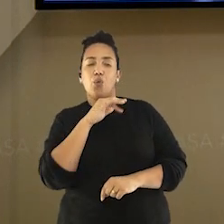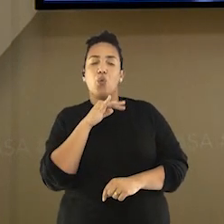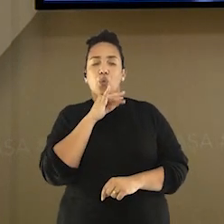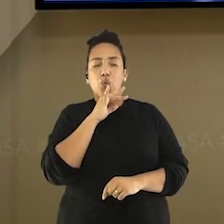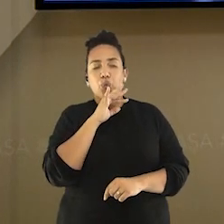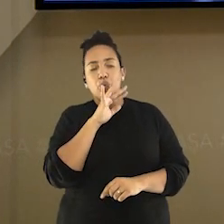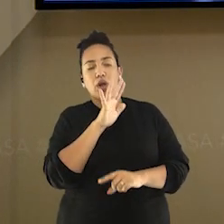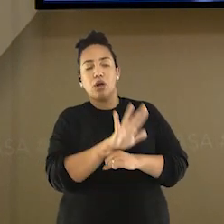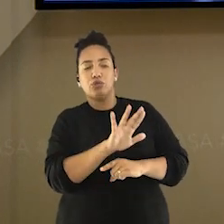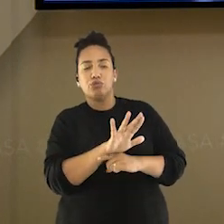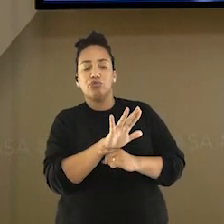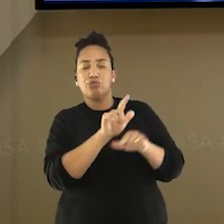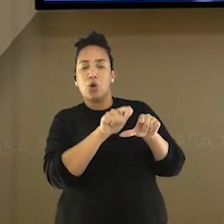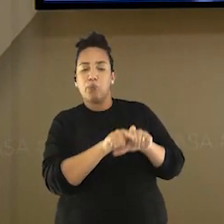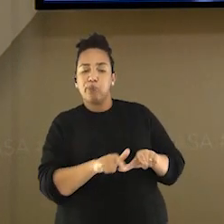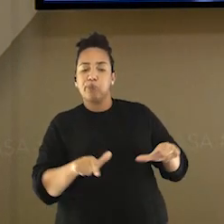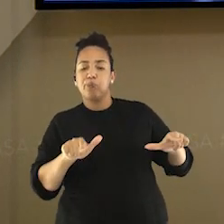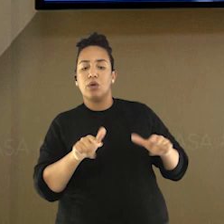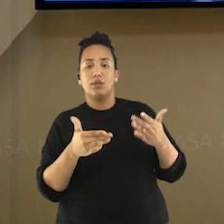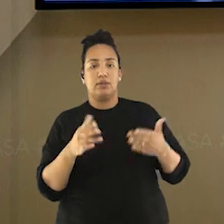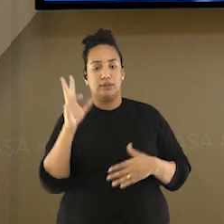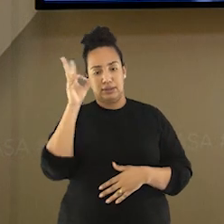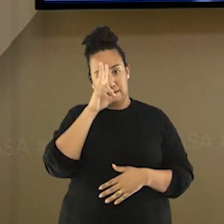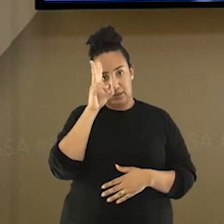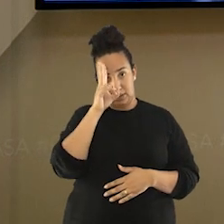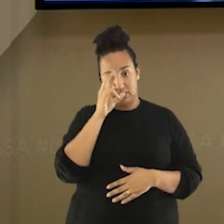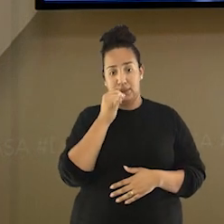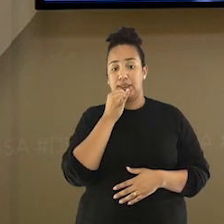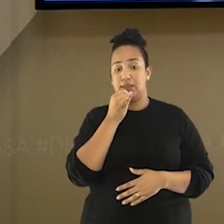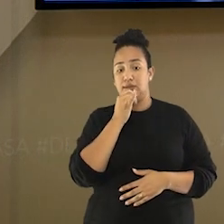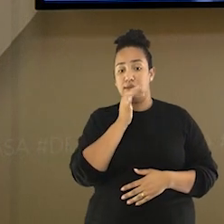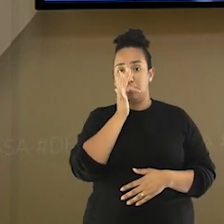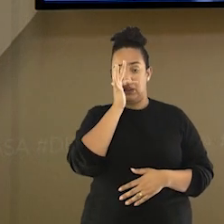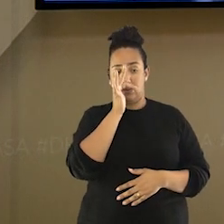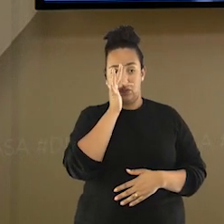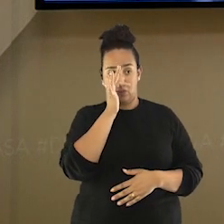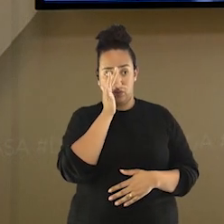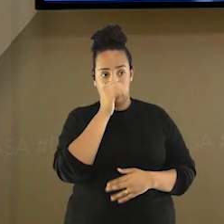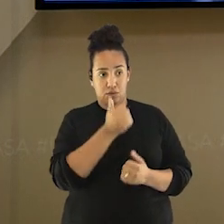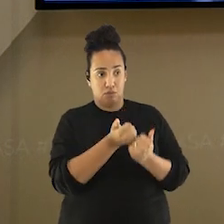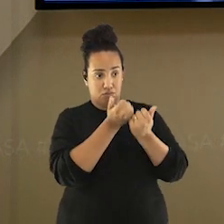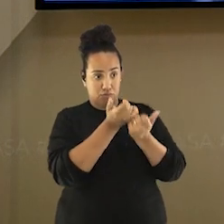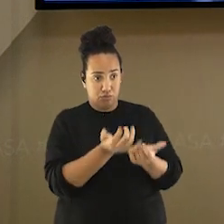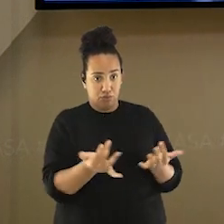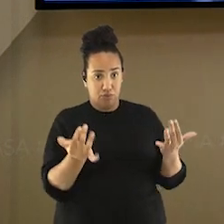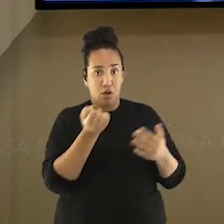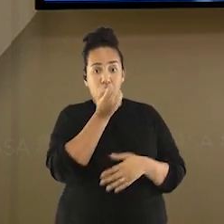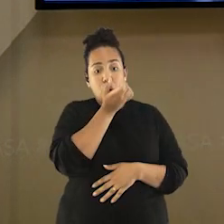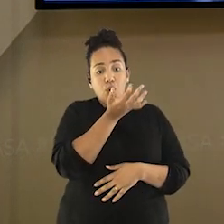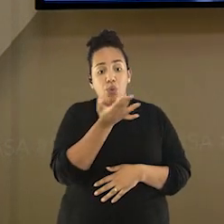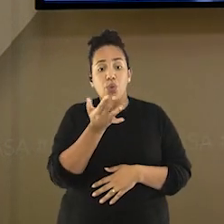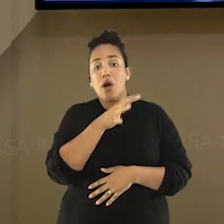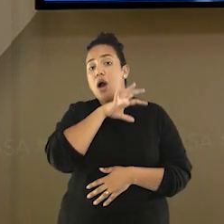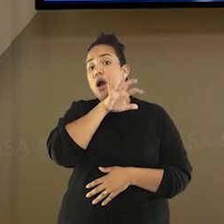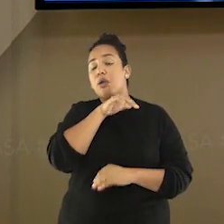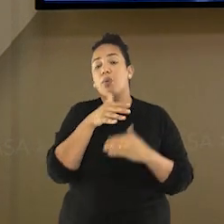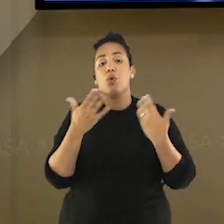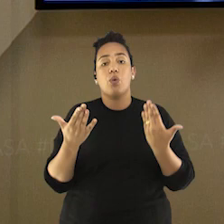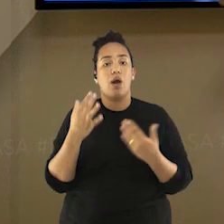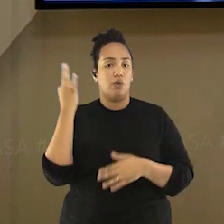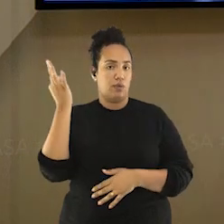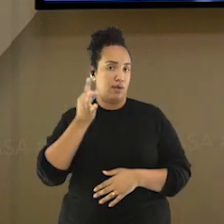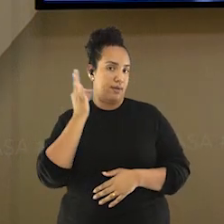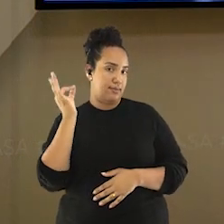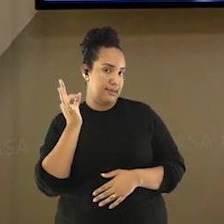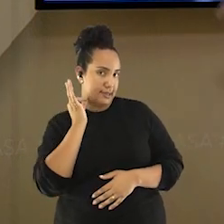viu que quem faz a polinização de uma planta para outra, né, flores em geral, são as abelhas, tá? Então a